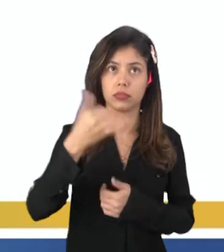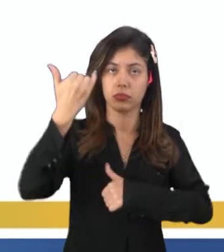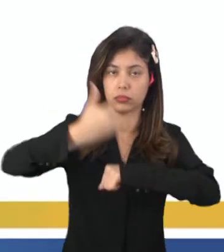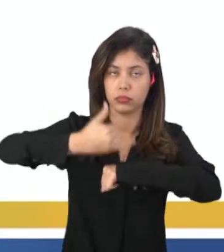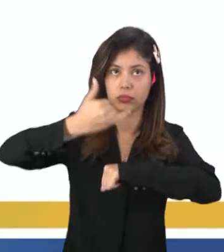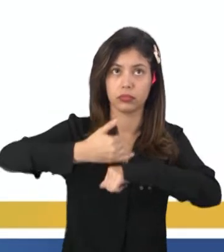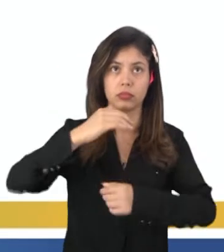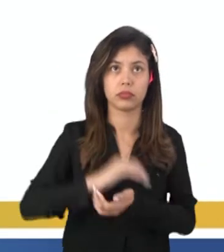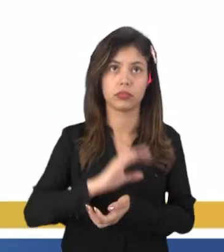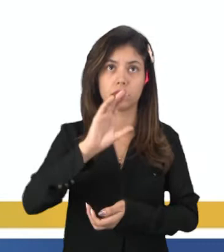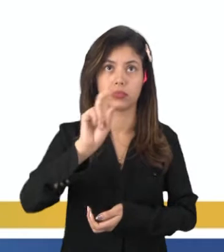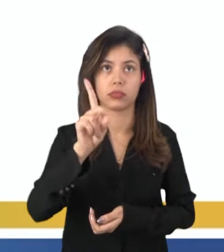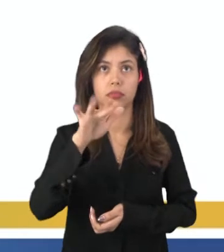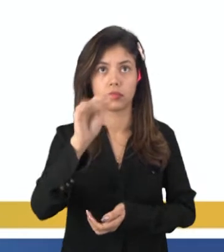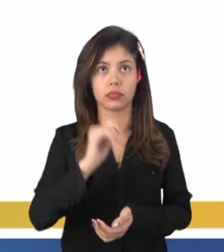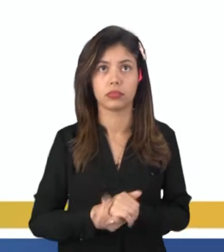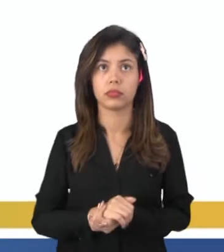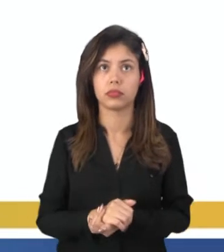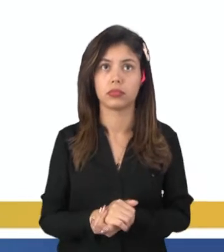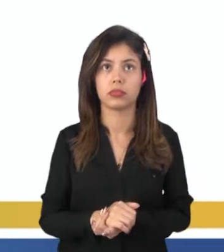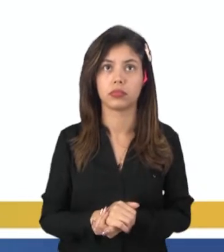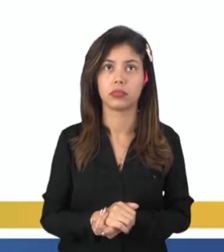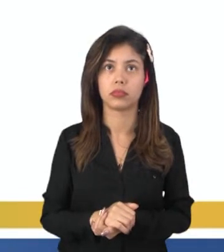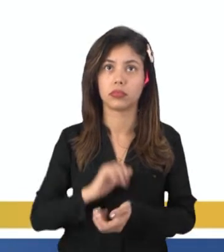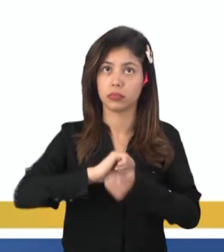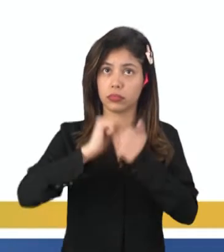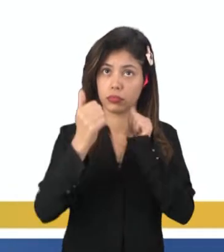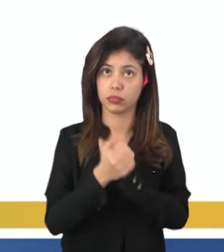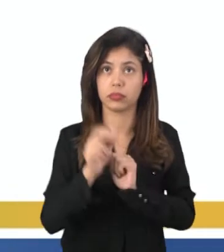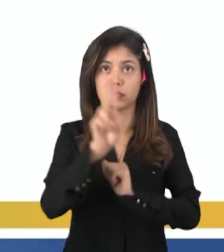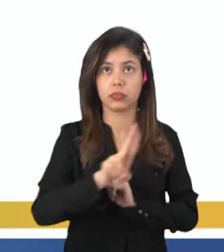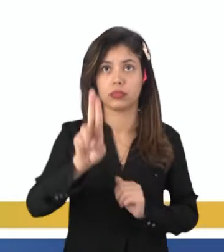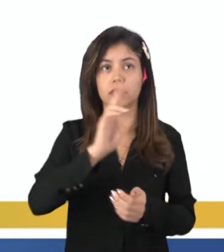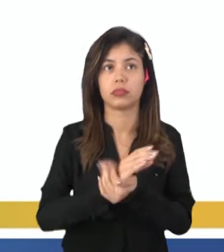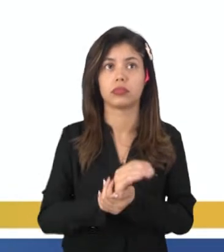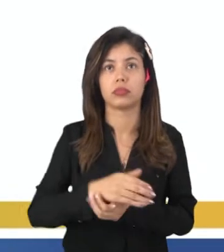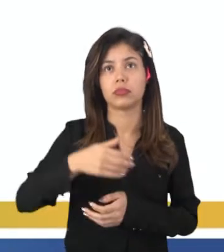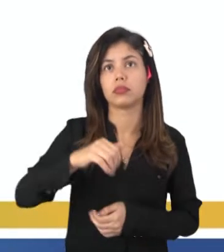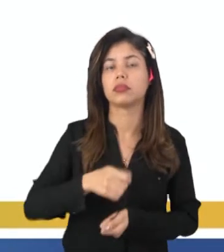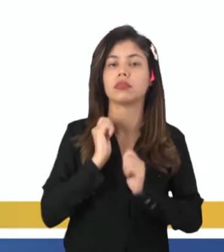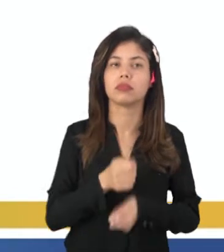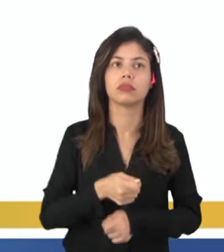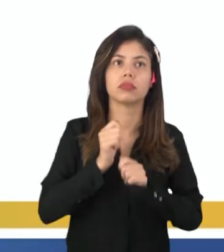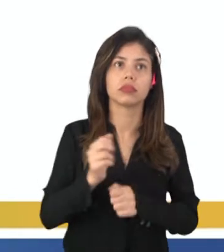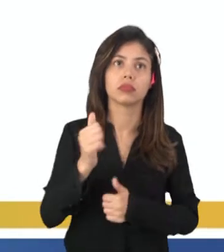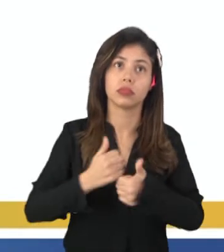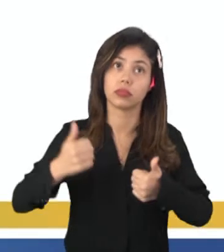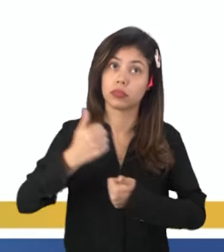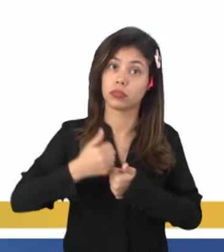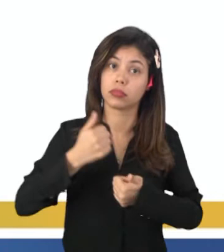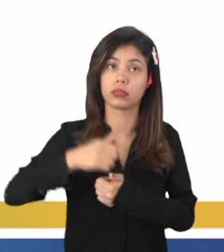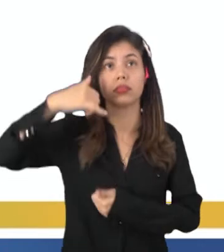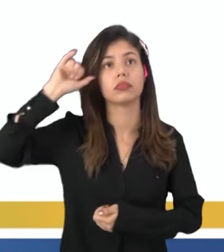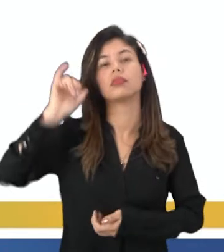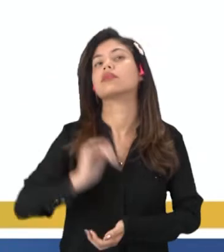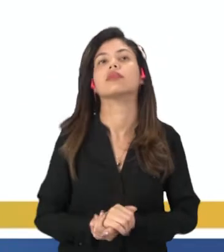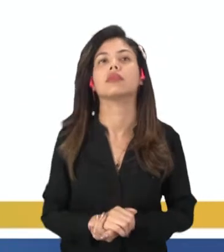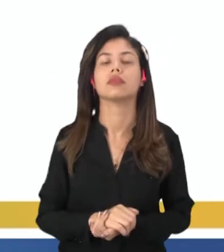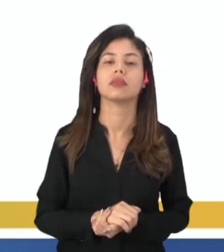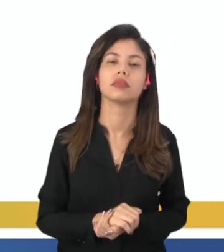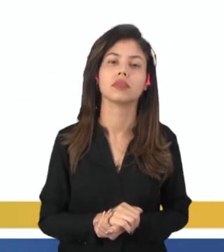do arado de ferro, que é a charrua. E sua adaptação para a utilização de cavalos, né, em substituição aos bois, ou seja,